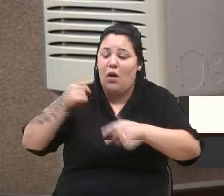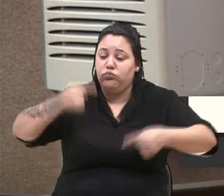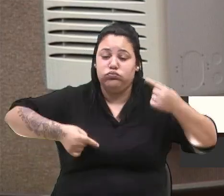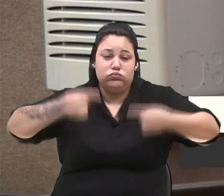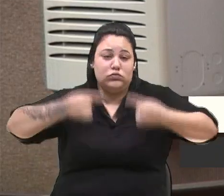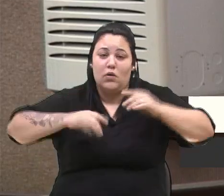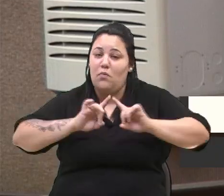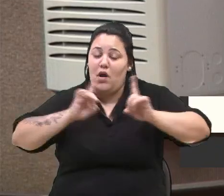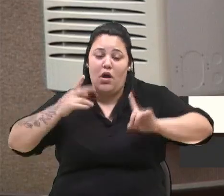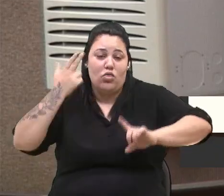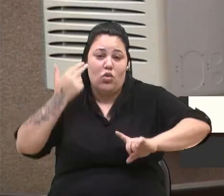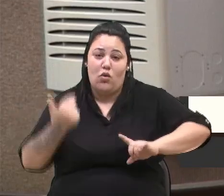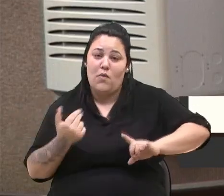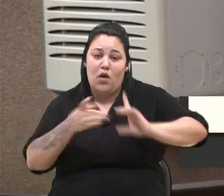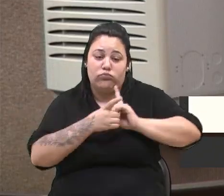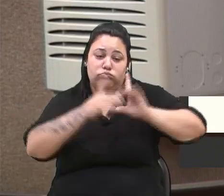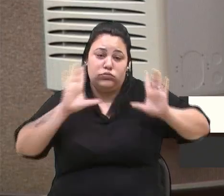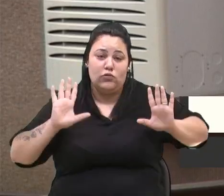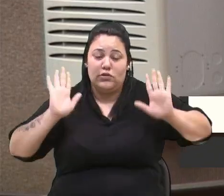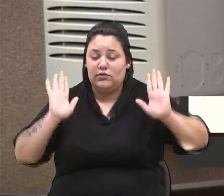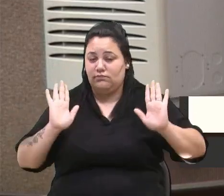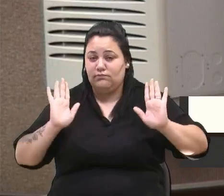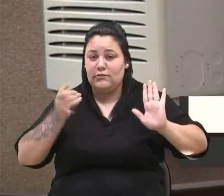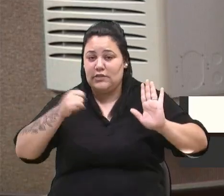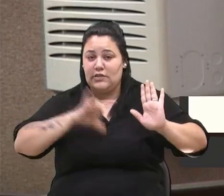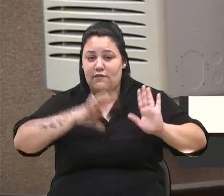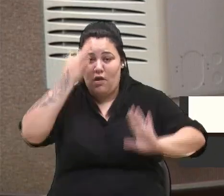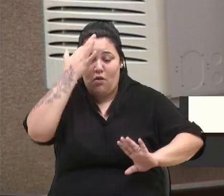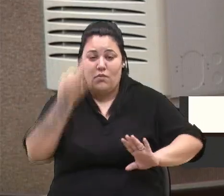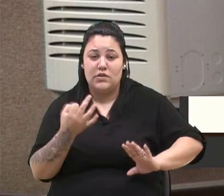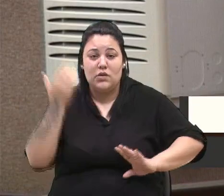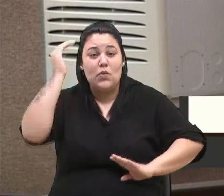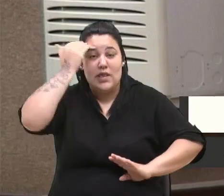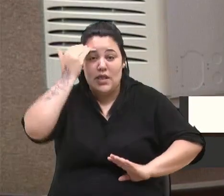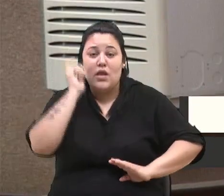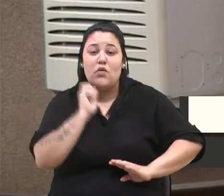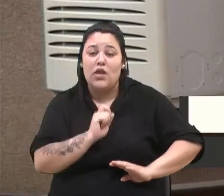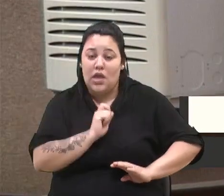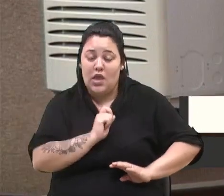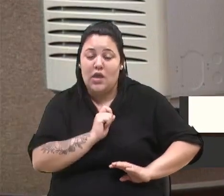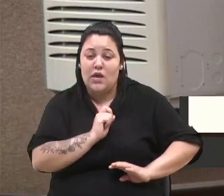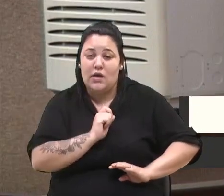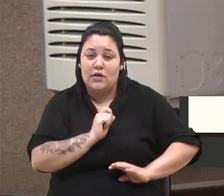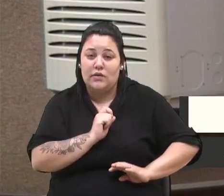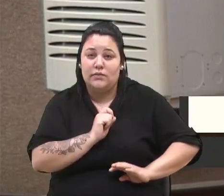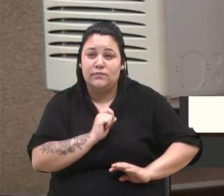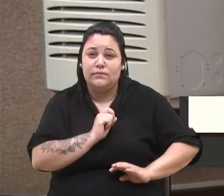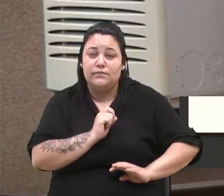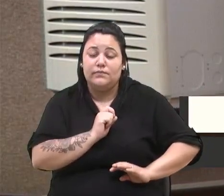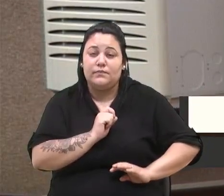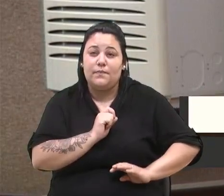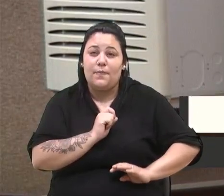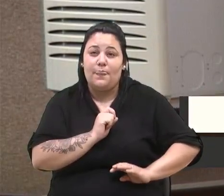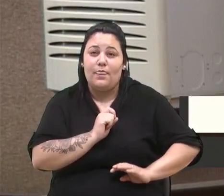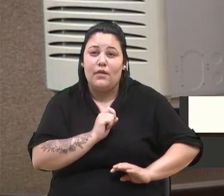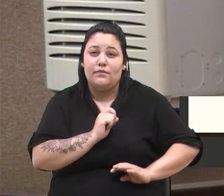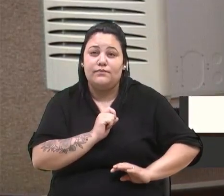regime democrático. Se chegou no entendimento de, então, se colocar